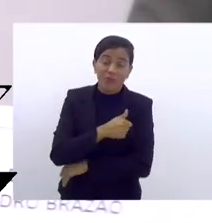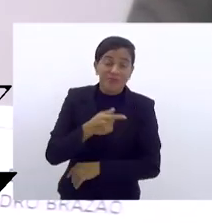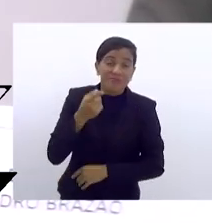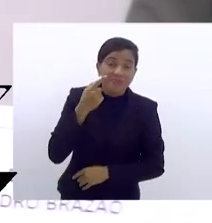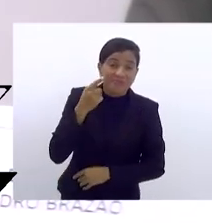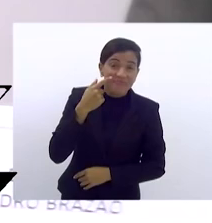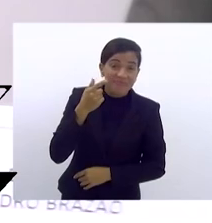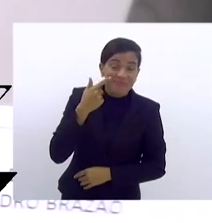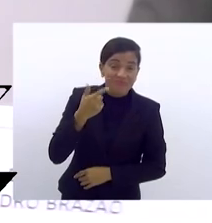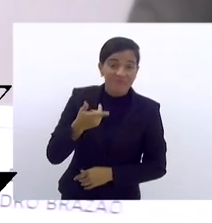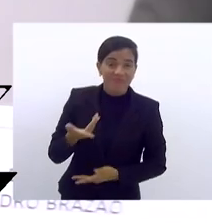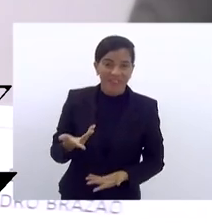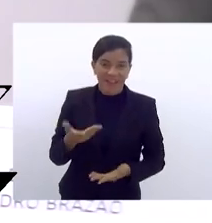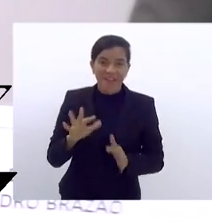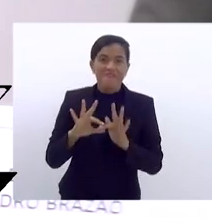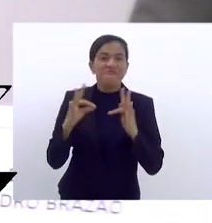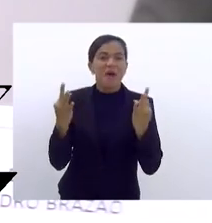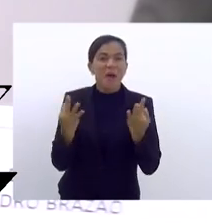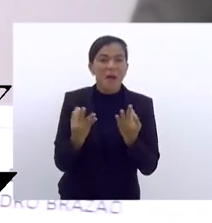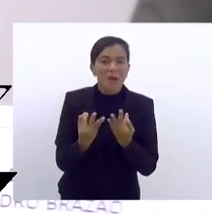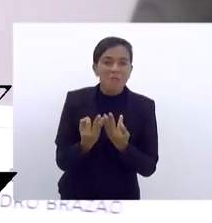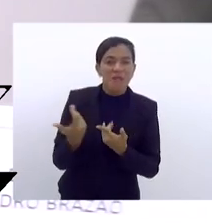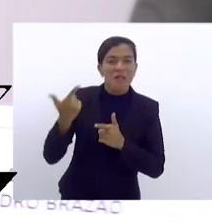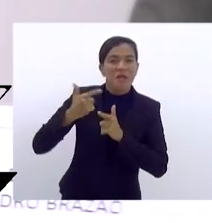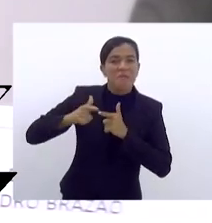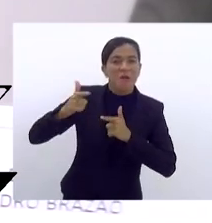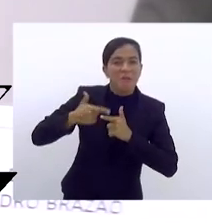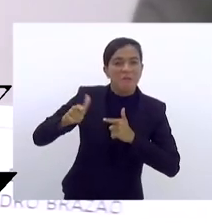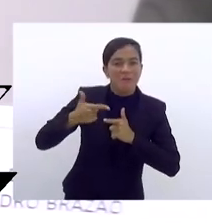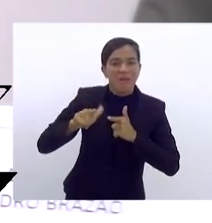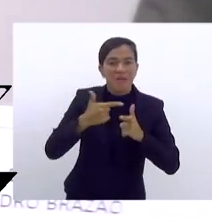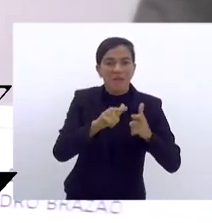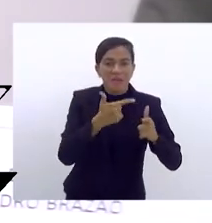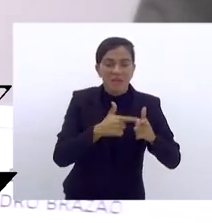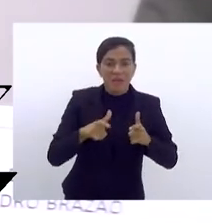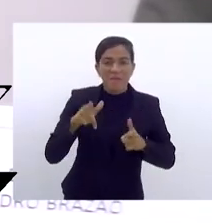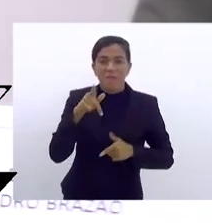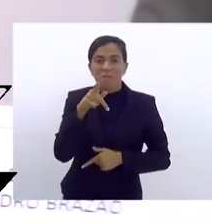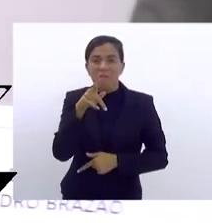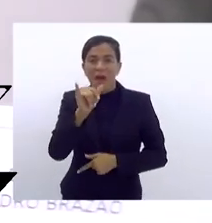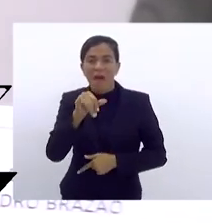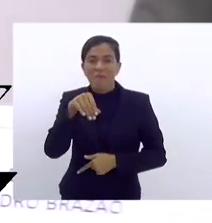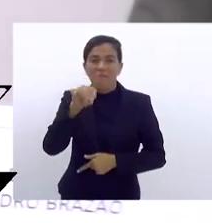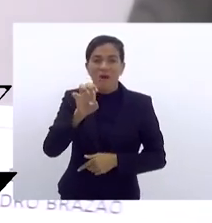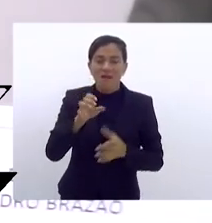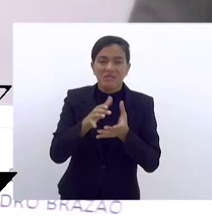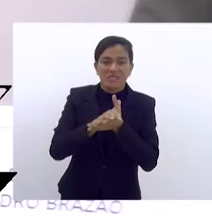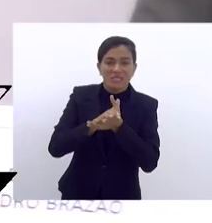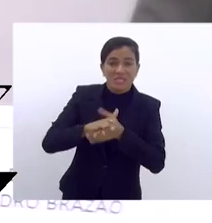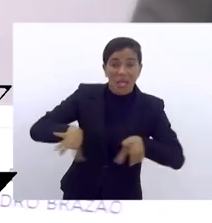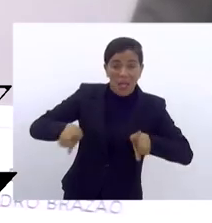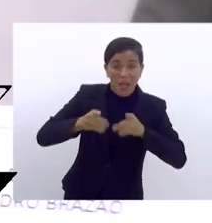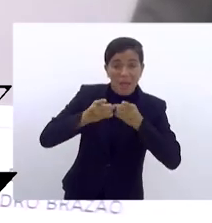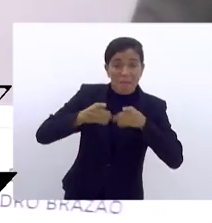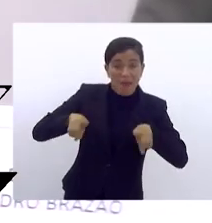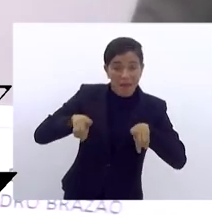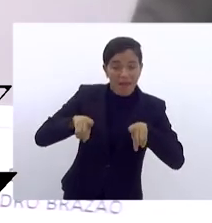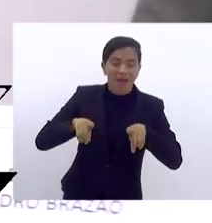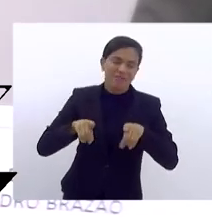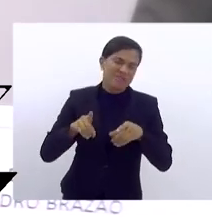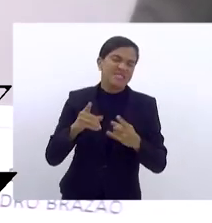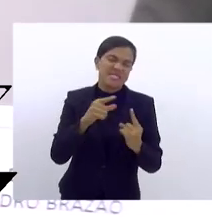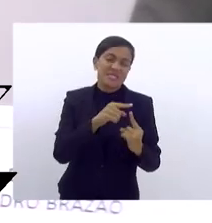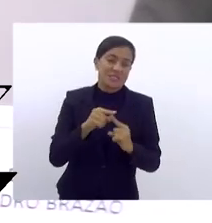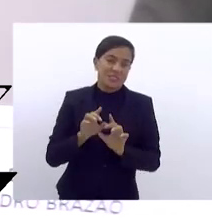de família desajustada pais separados e coisas desse